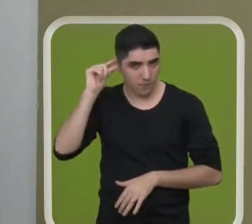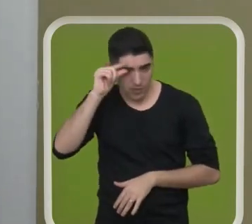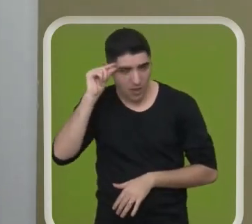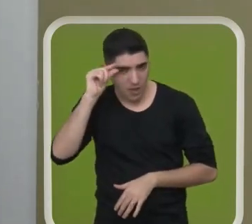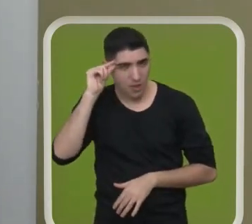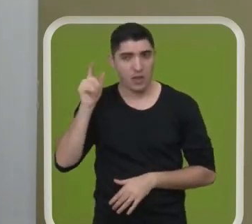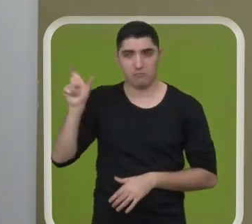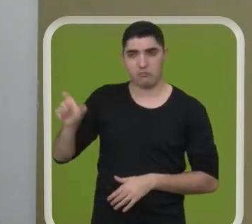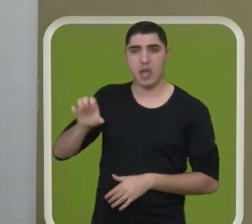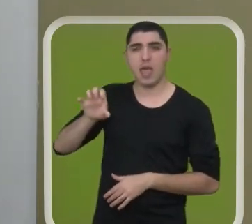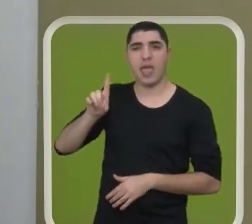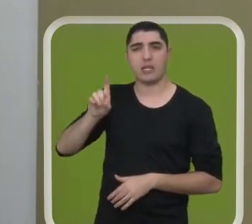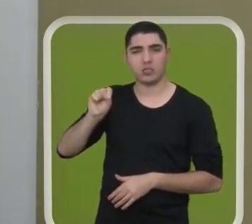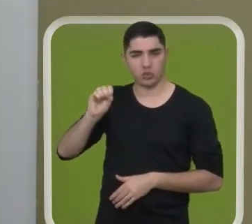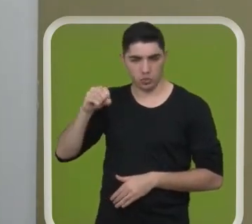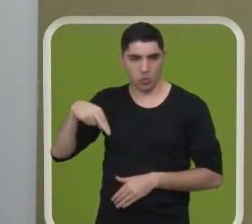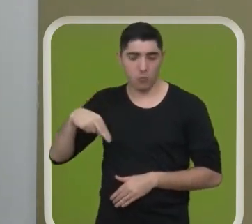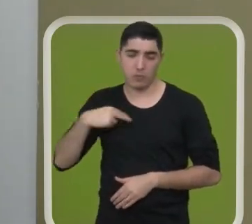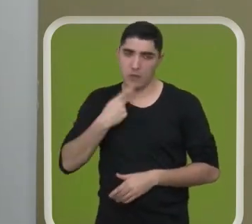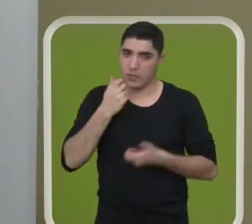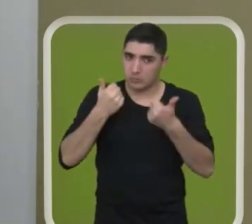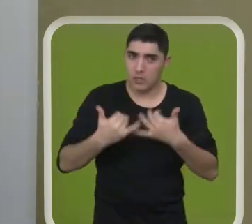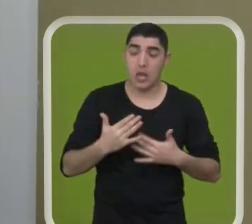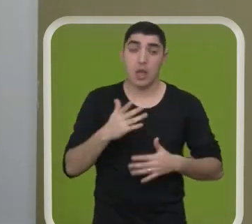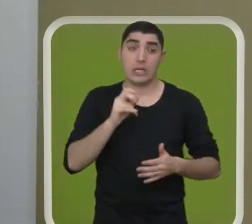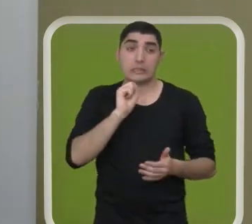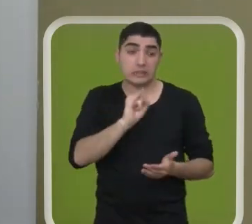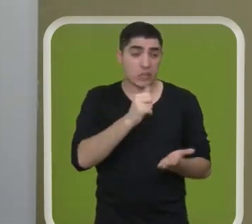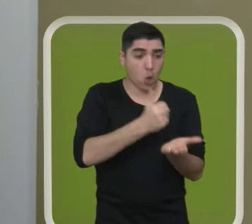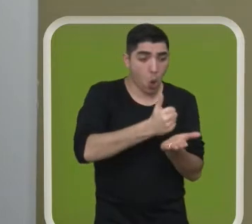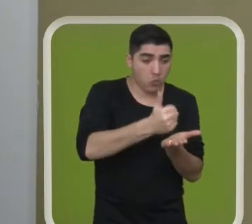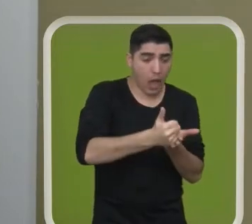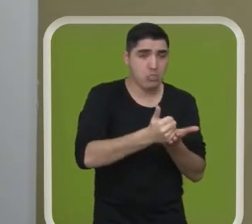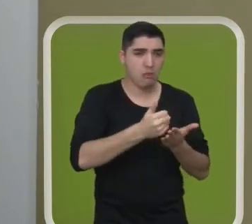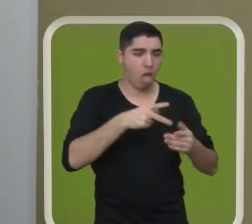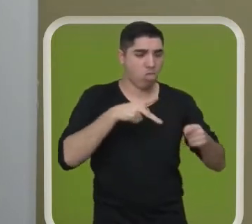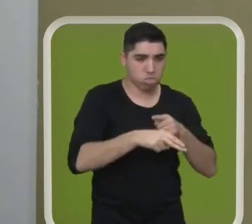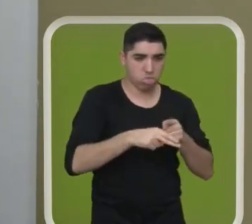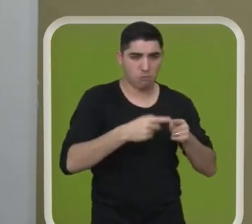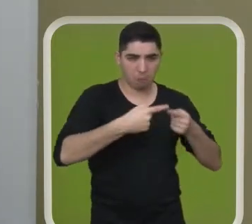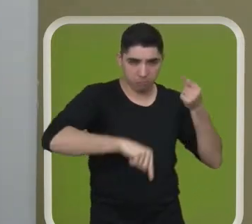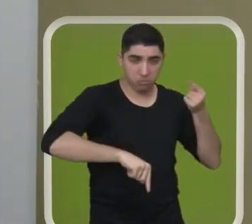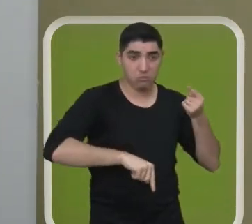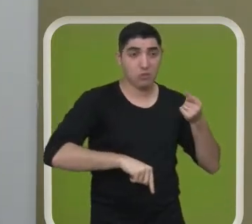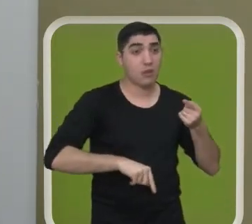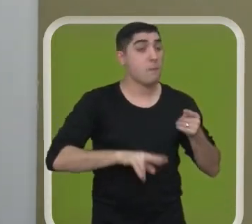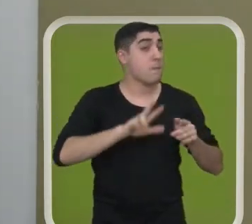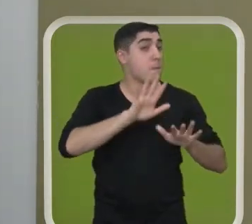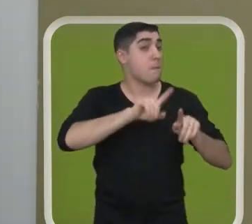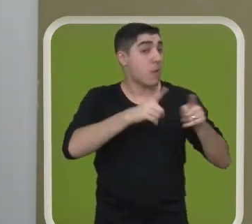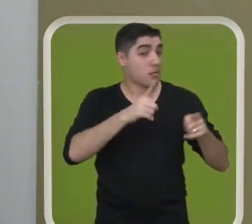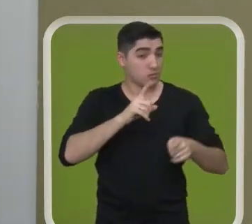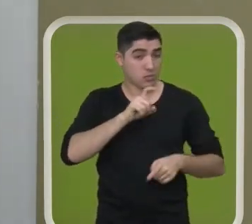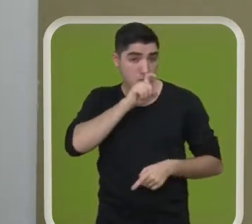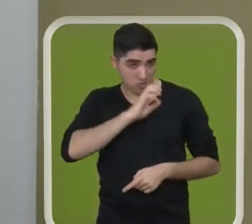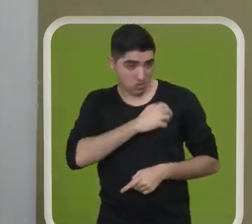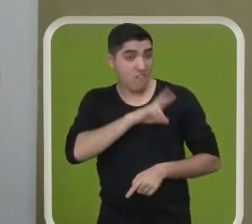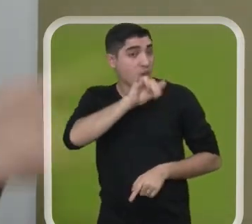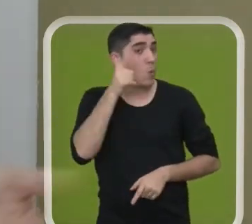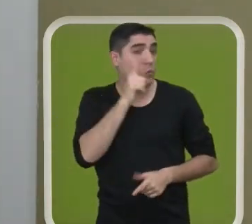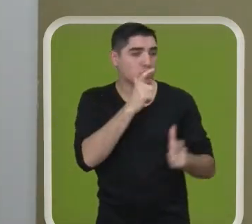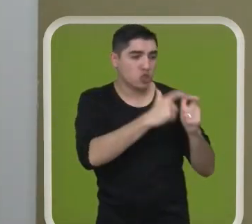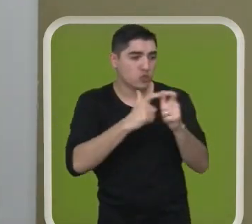a possibilidade de uma rescisão de contrato, mesmo achando difícil, o São José vai ter quitado parte dessa dívida no transcurso. Então, em